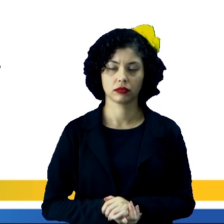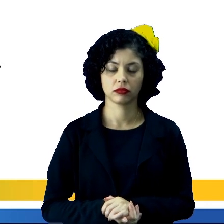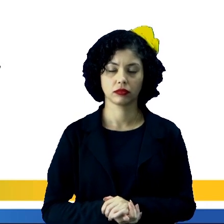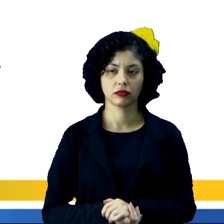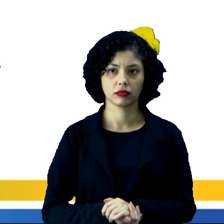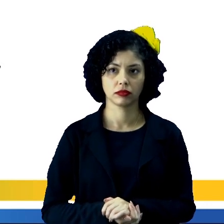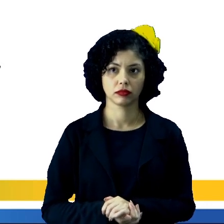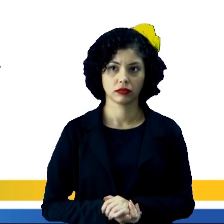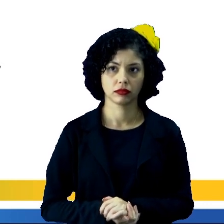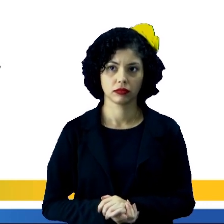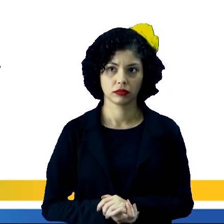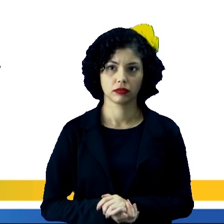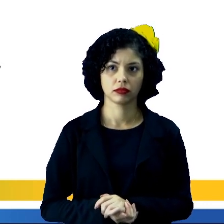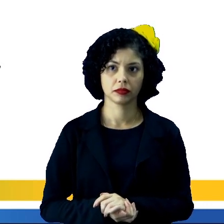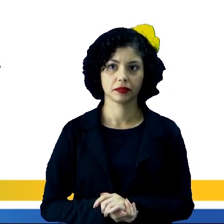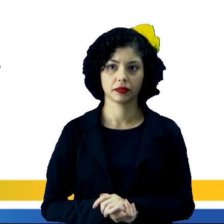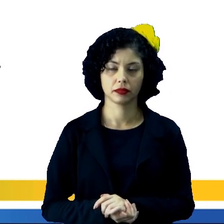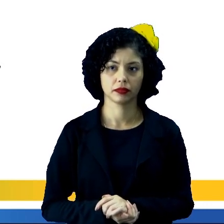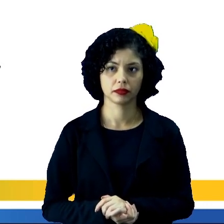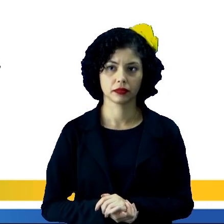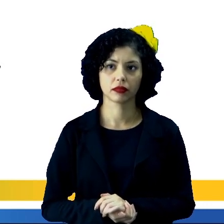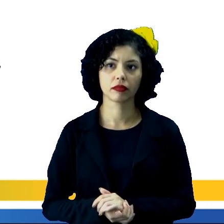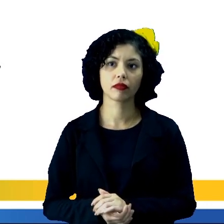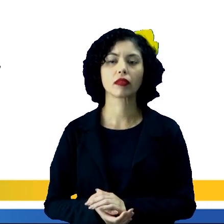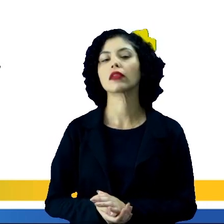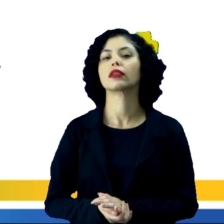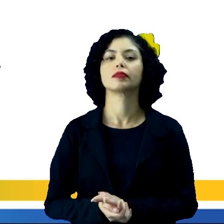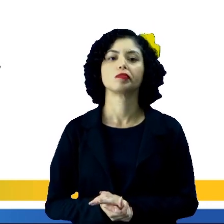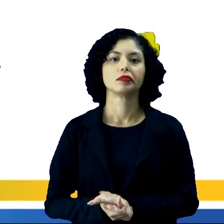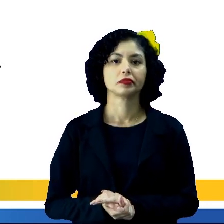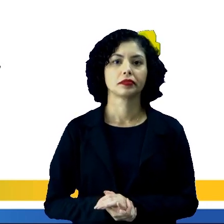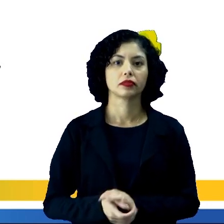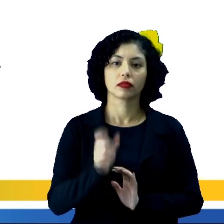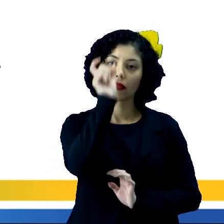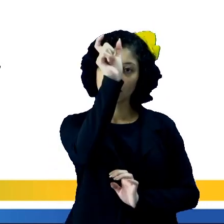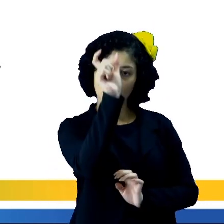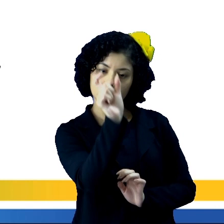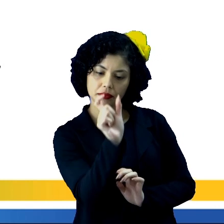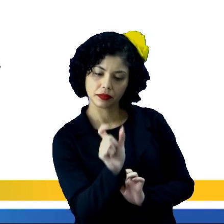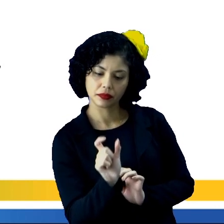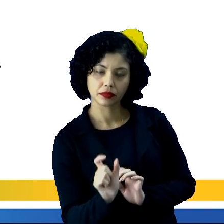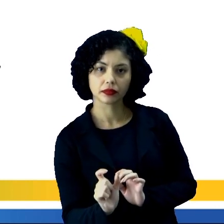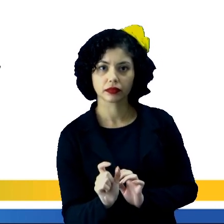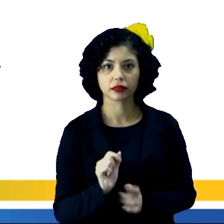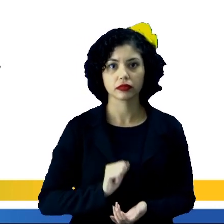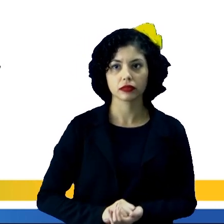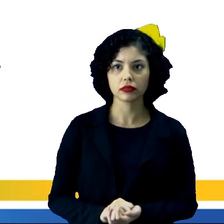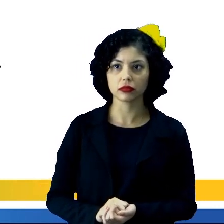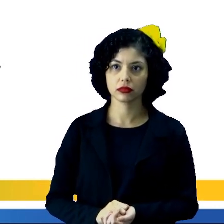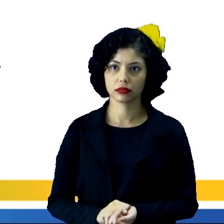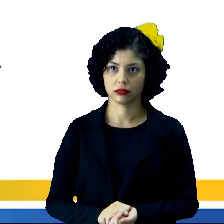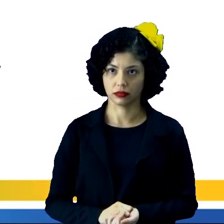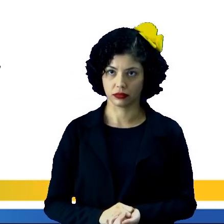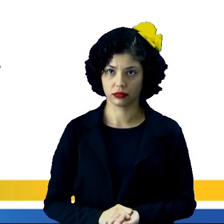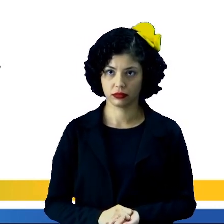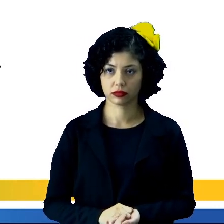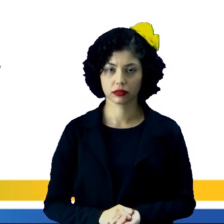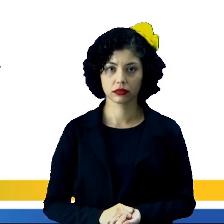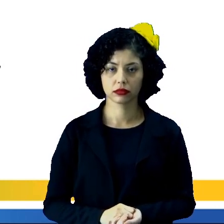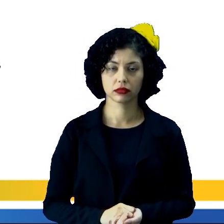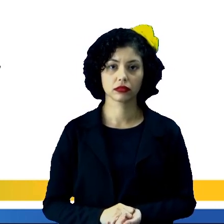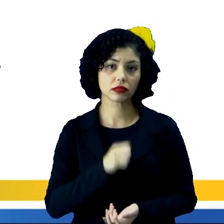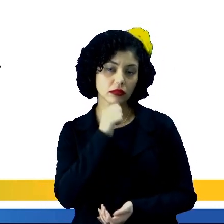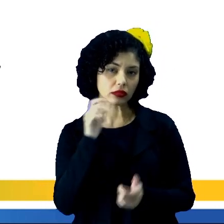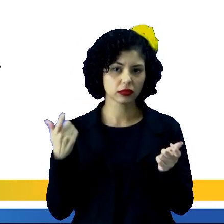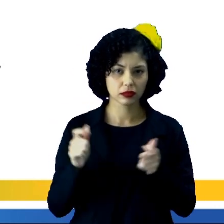that, e not only, but also. Vamos colocar aí o e, mas,